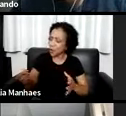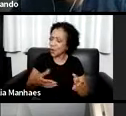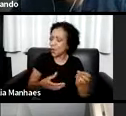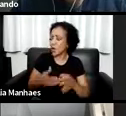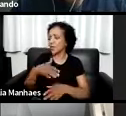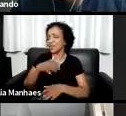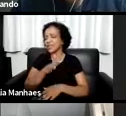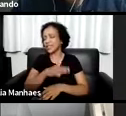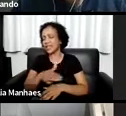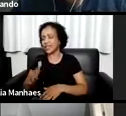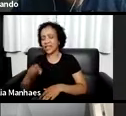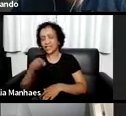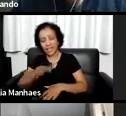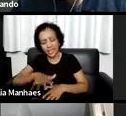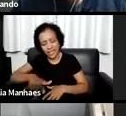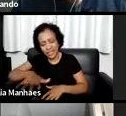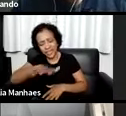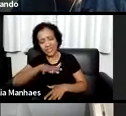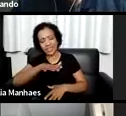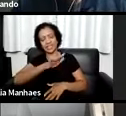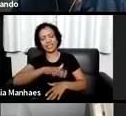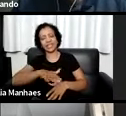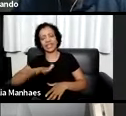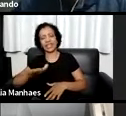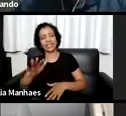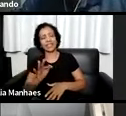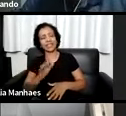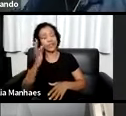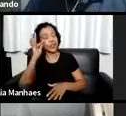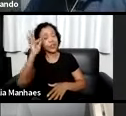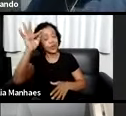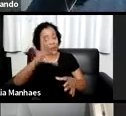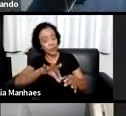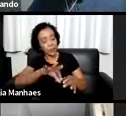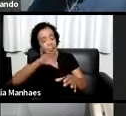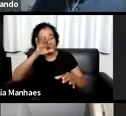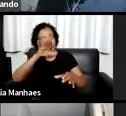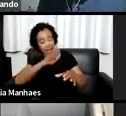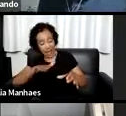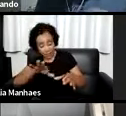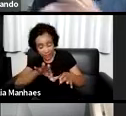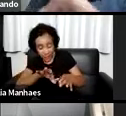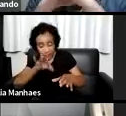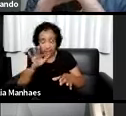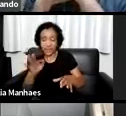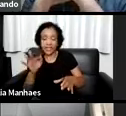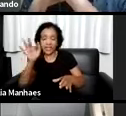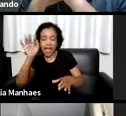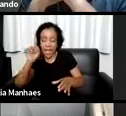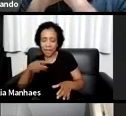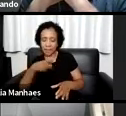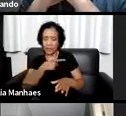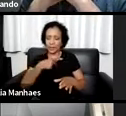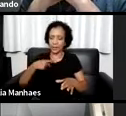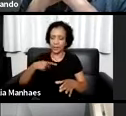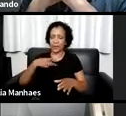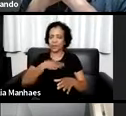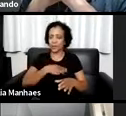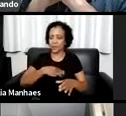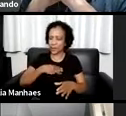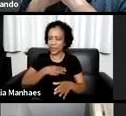levanta desta geração, ó Pai, homens e mulheres, que sejam grandes homens e mulheres de Deus, que ganhem a sua geração para